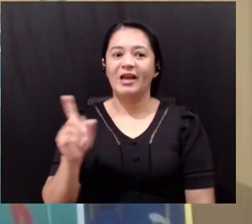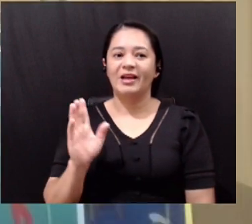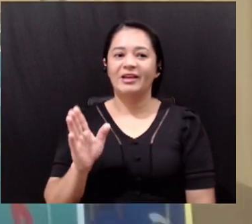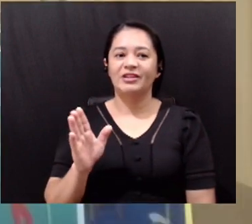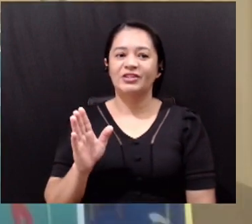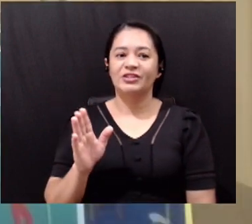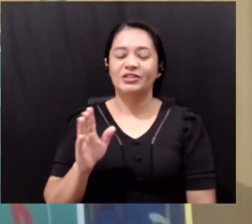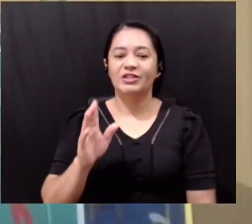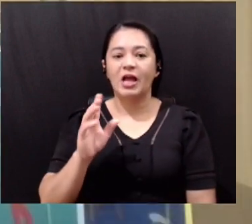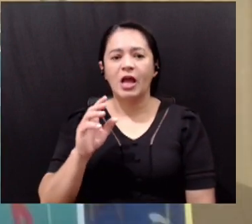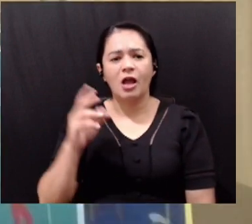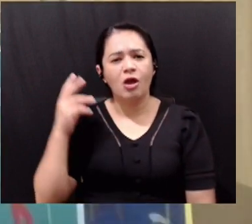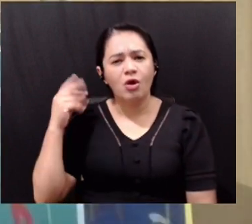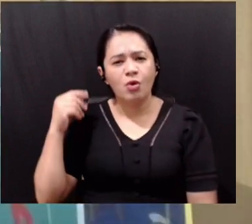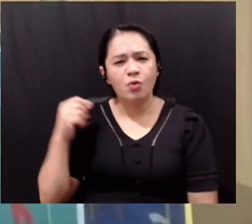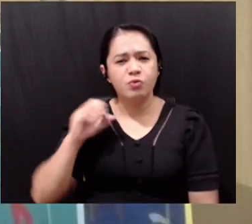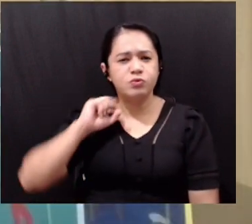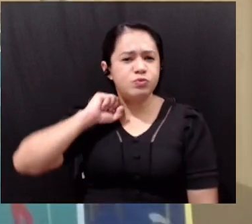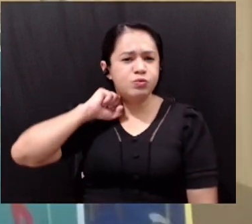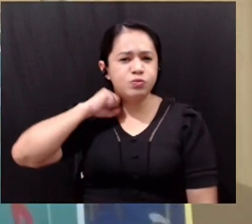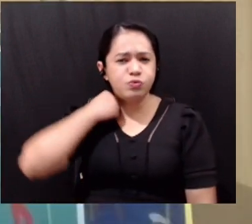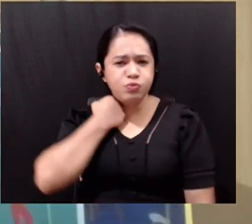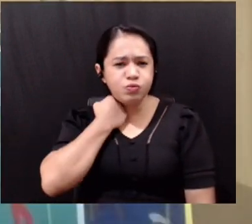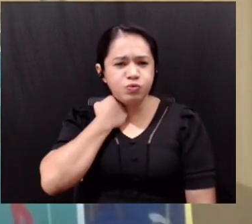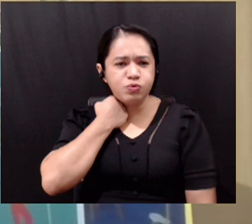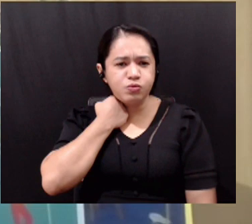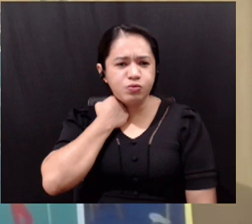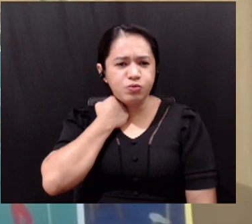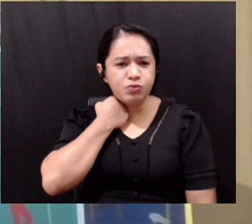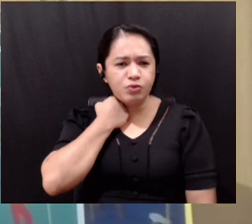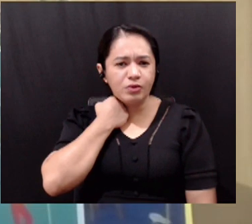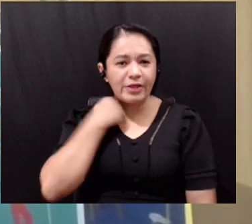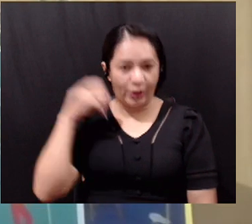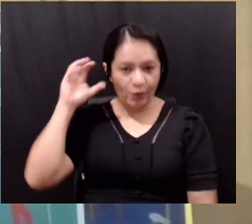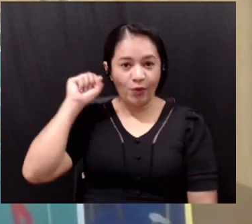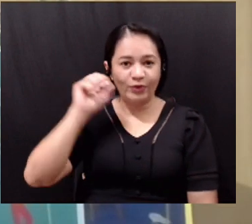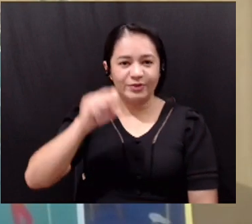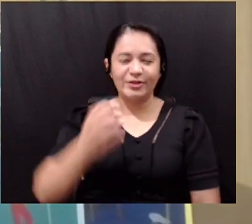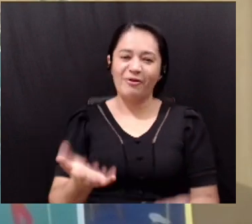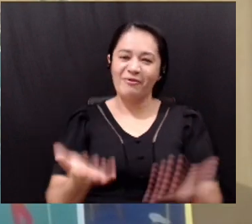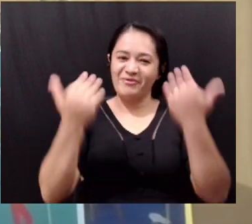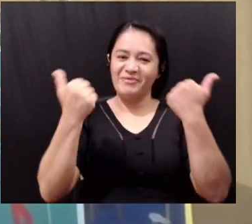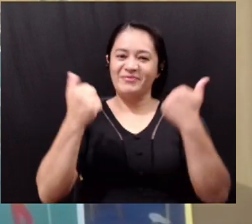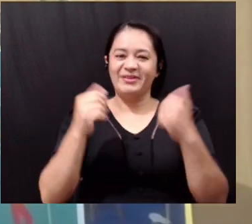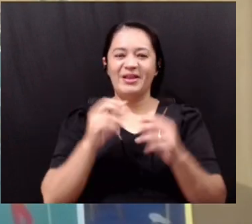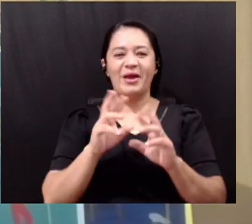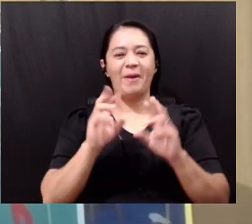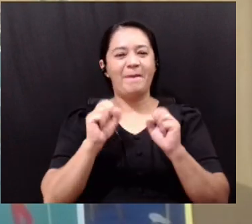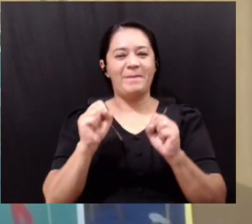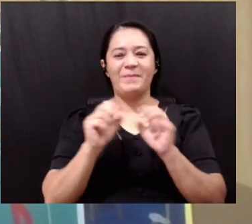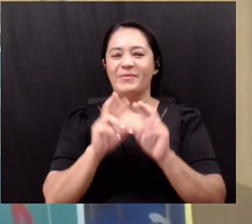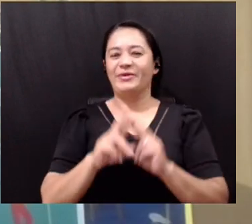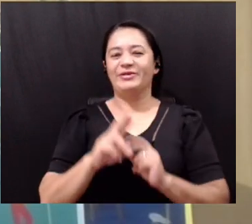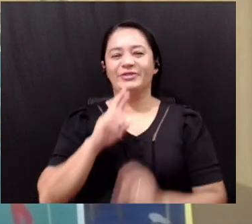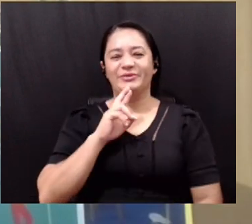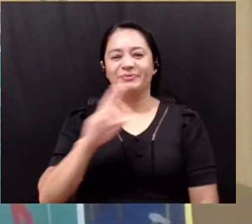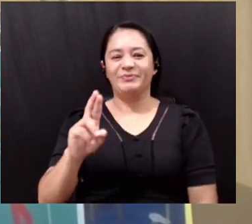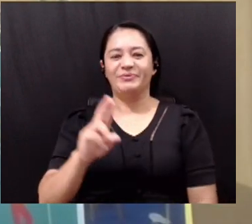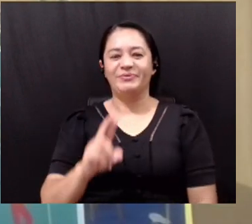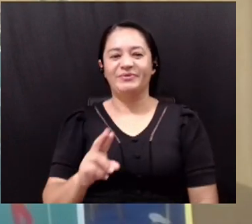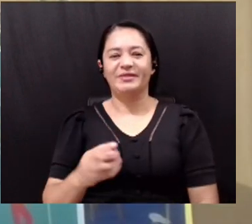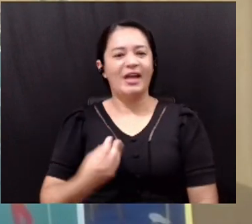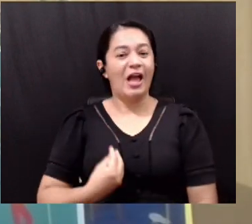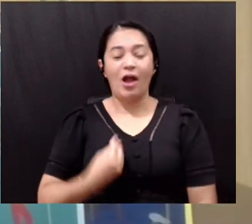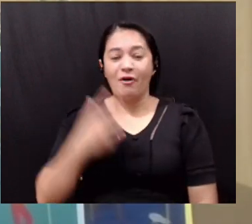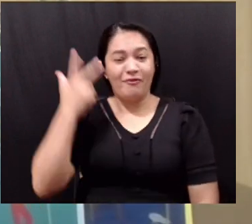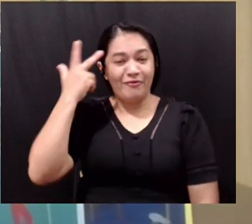do estresse. Te ouço. Então vamos lá, pode responder. Ao vivo é assim mesmo, nem esquenta a